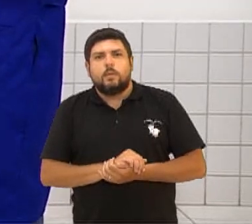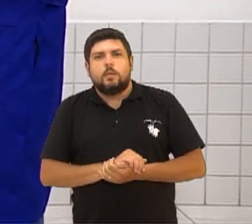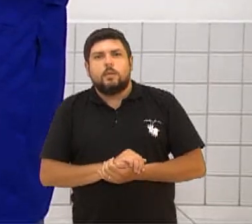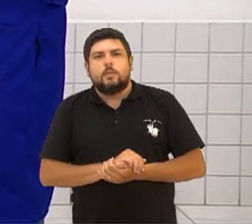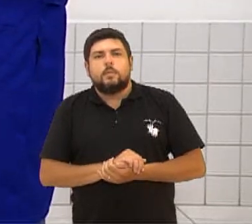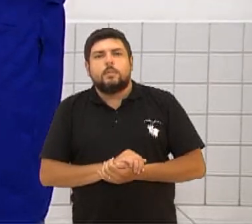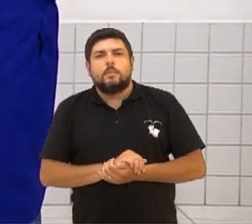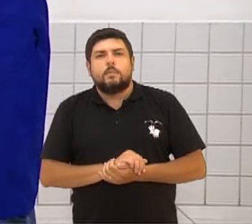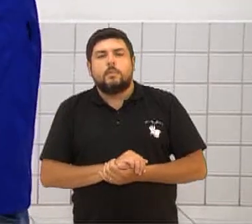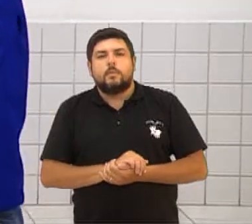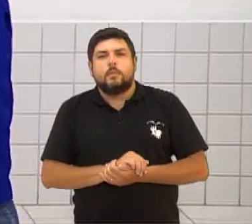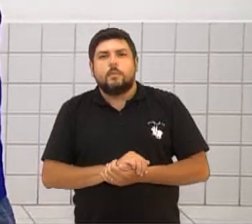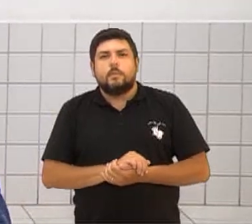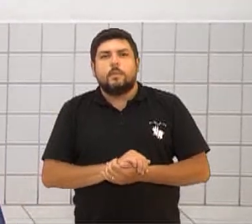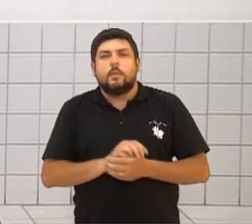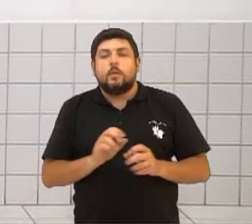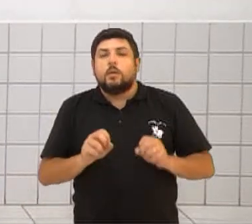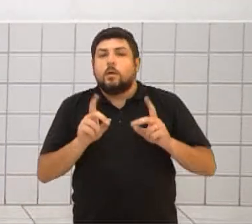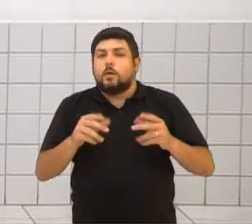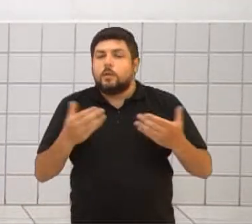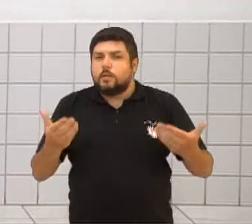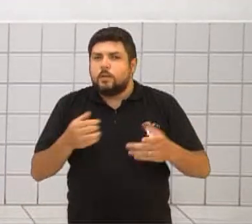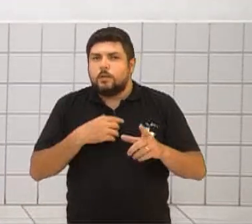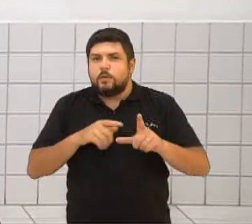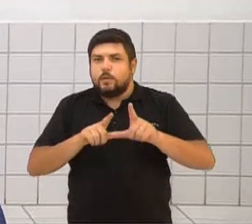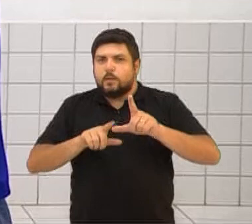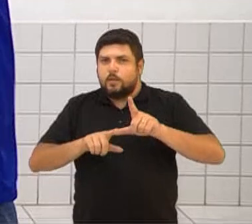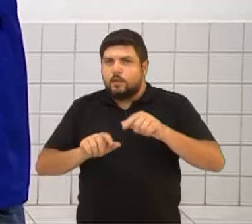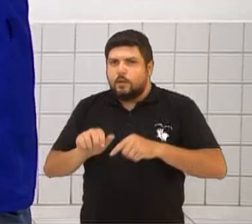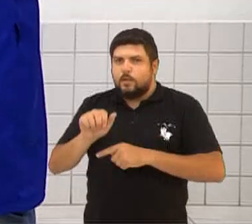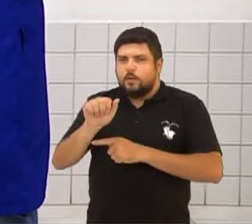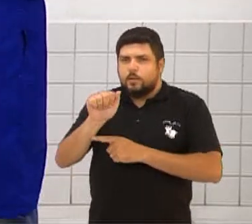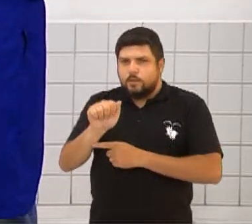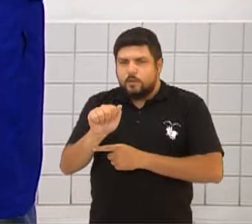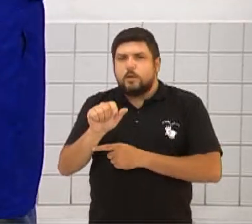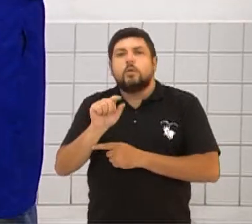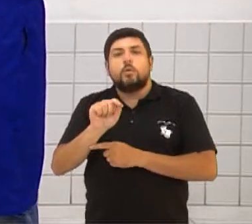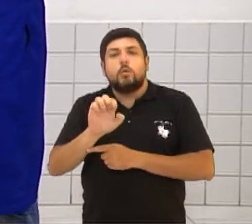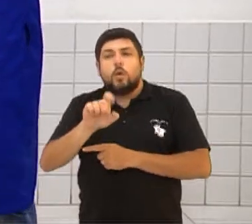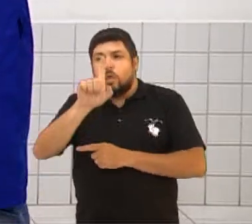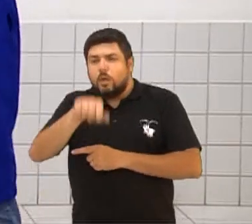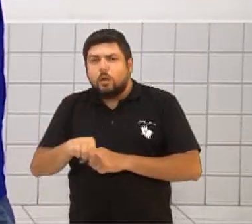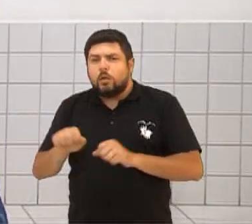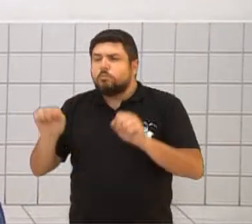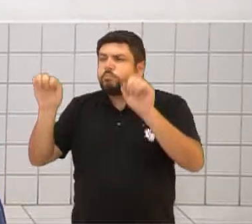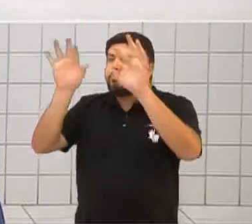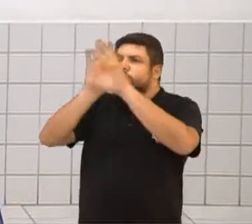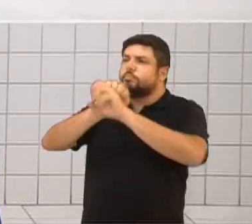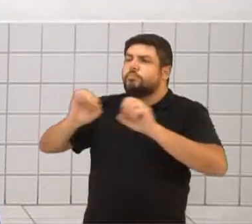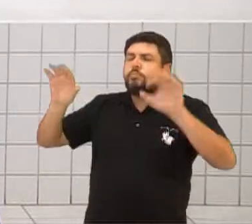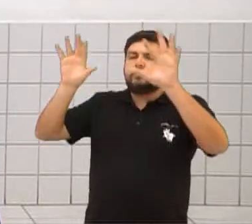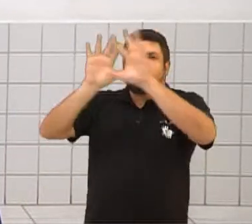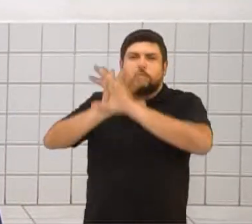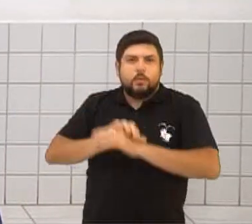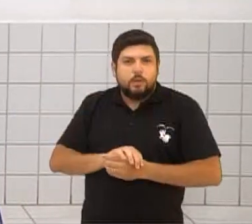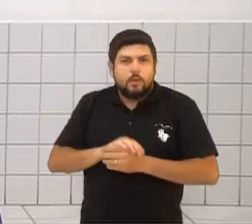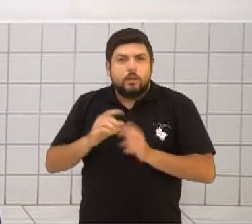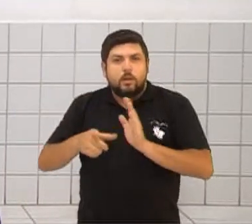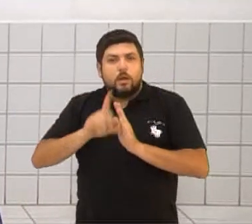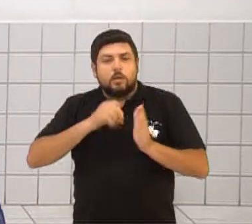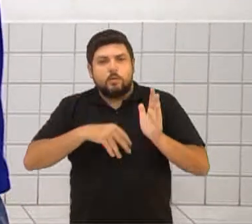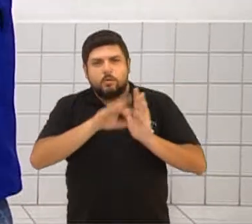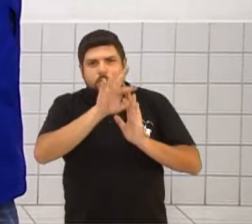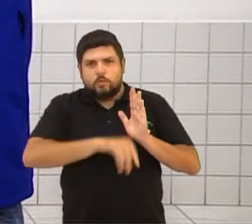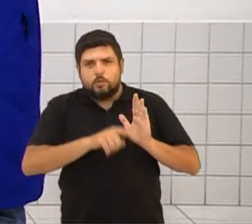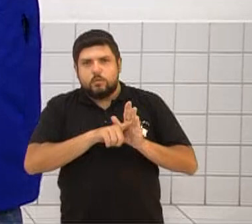aluno aqui, né, que a alternativa correta seria a opção A, o caráter ilusório das imagens. Com base no texto anterior e